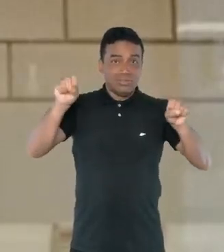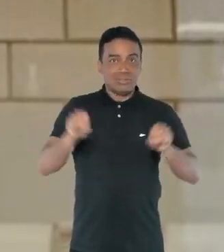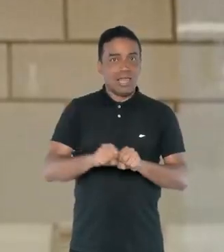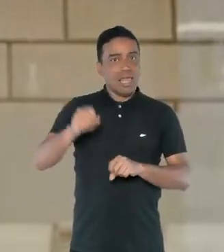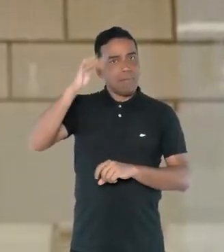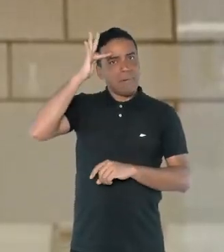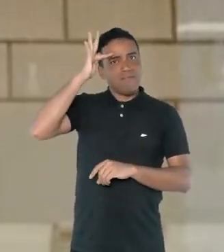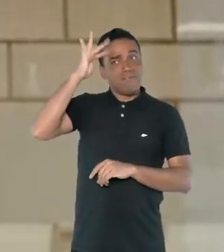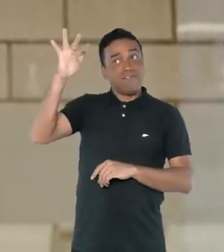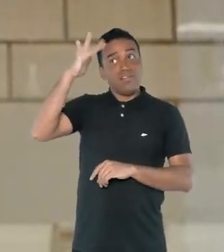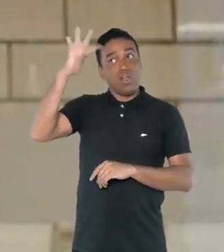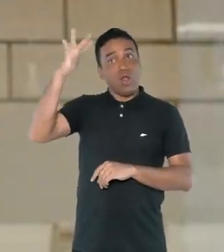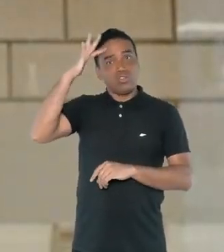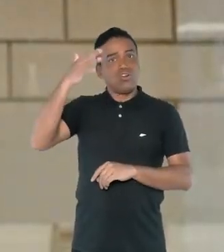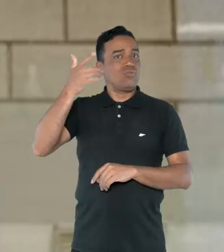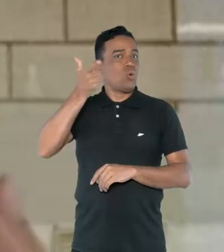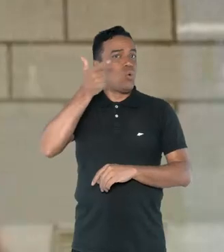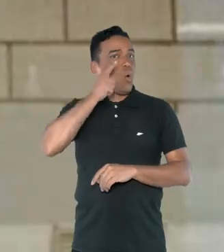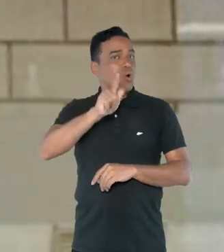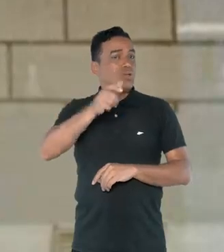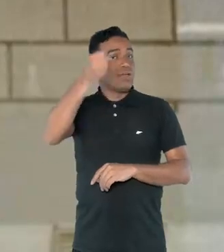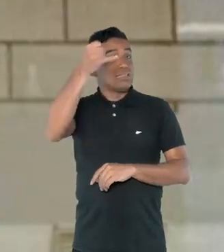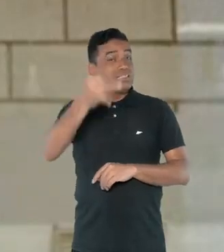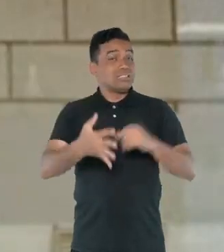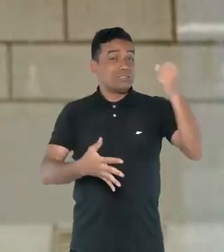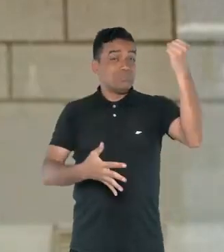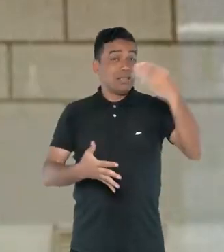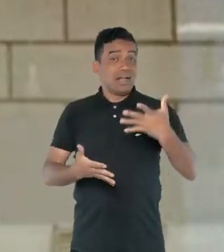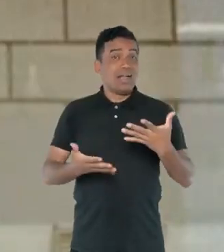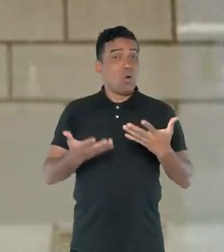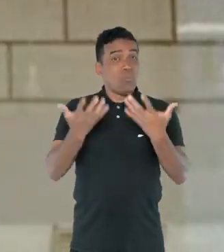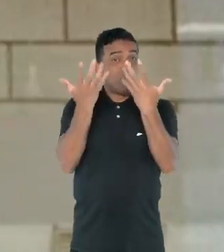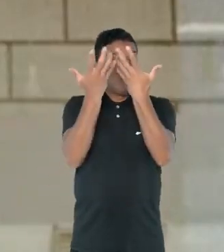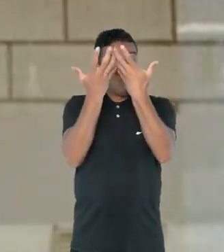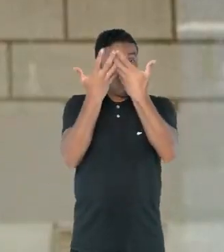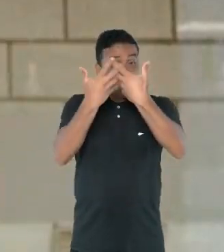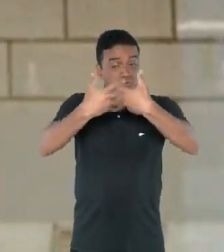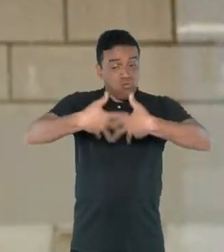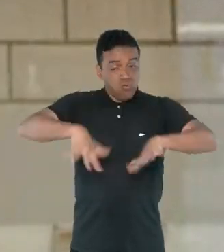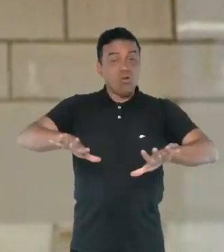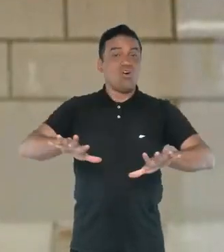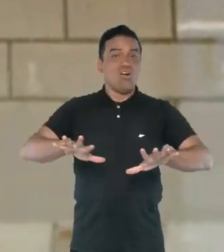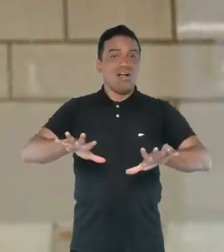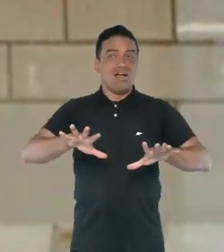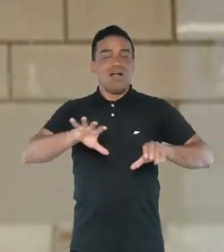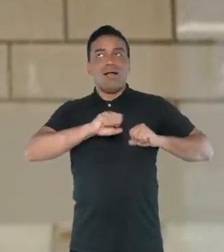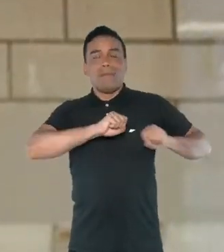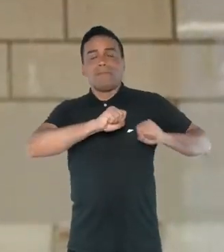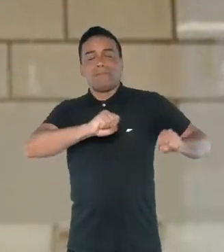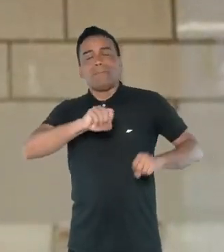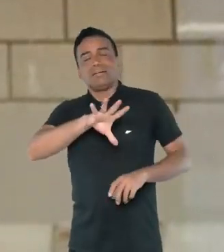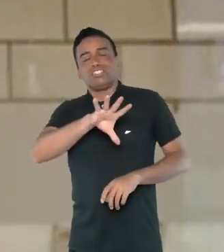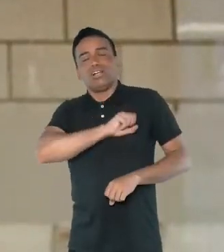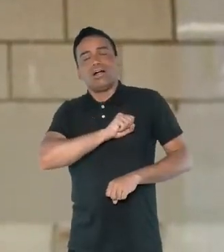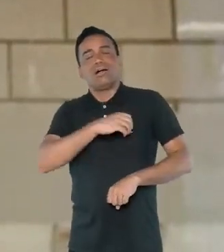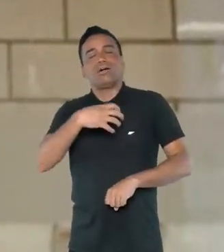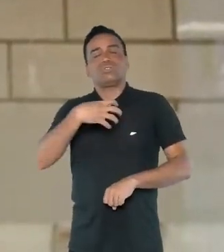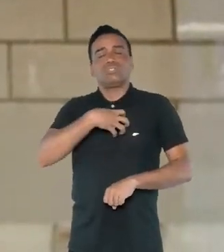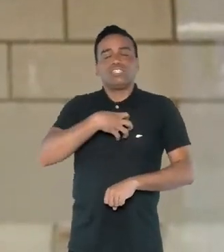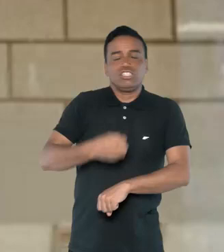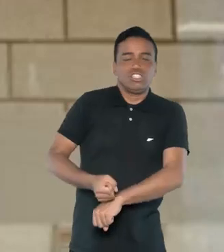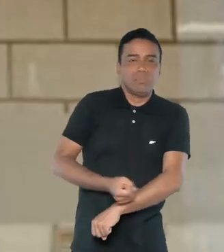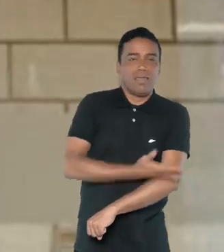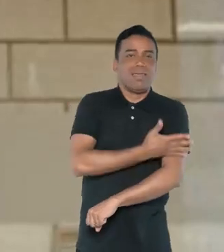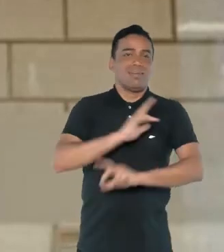propuseram a explicar como é que funcionam os mecanismos, né, das paixões no ser humano. Ele